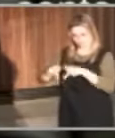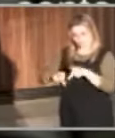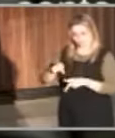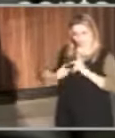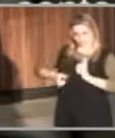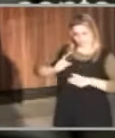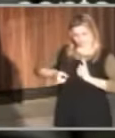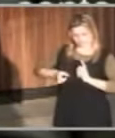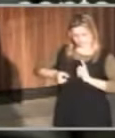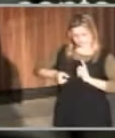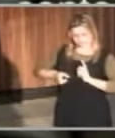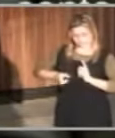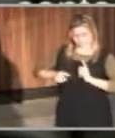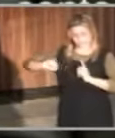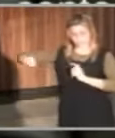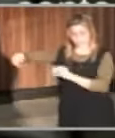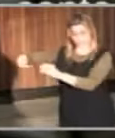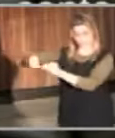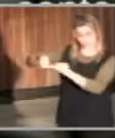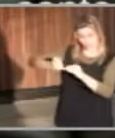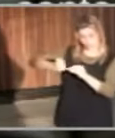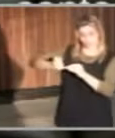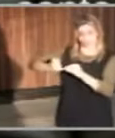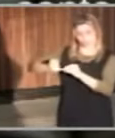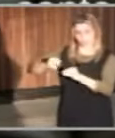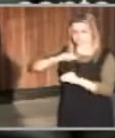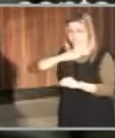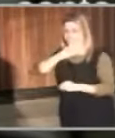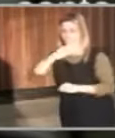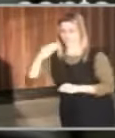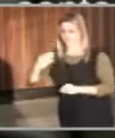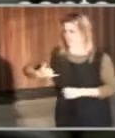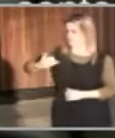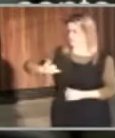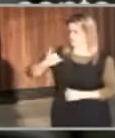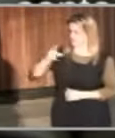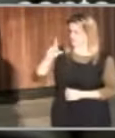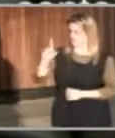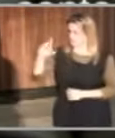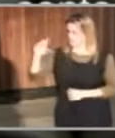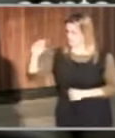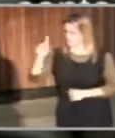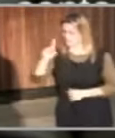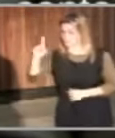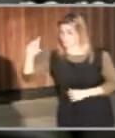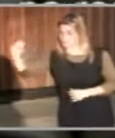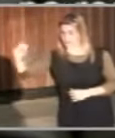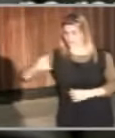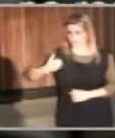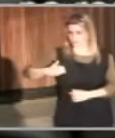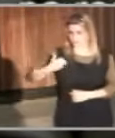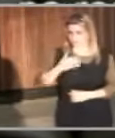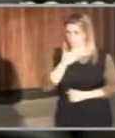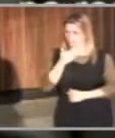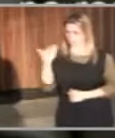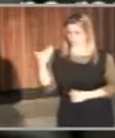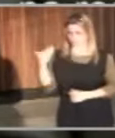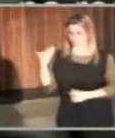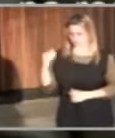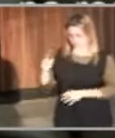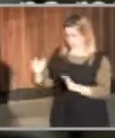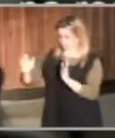Josué, de Num, servo do Senhor, morreu com a idade de 110 anos. Ele foi